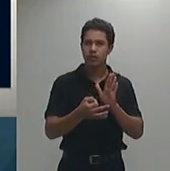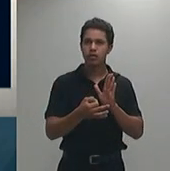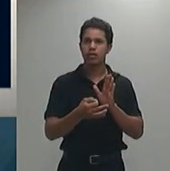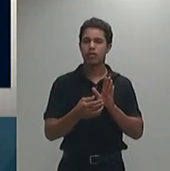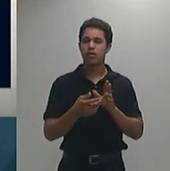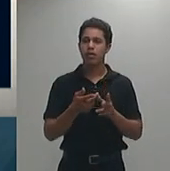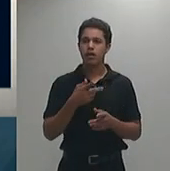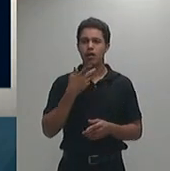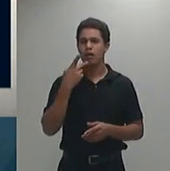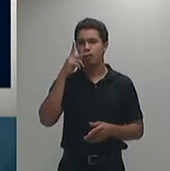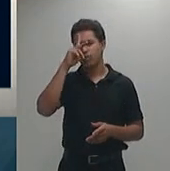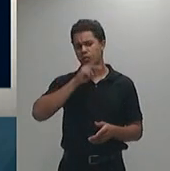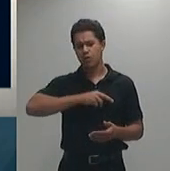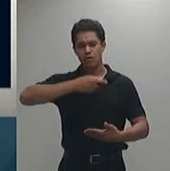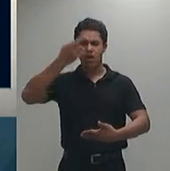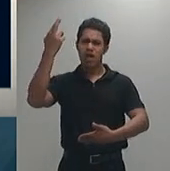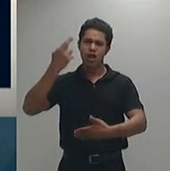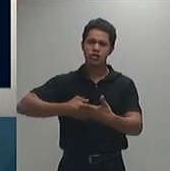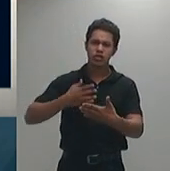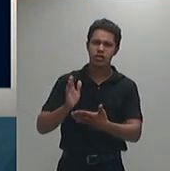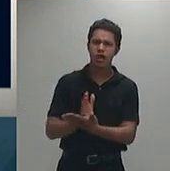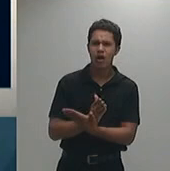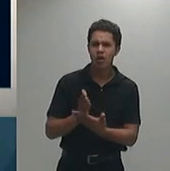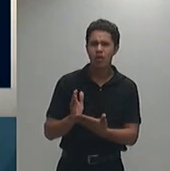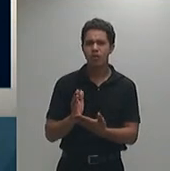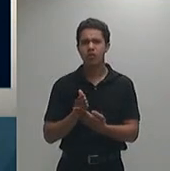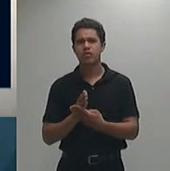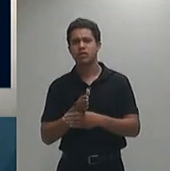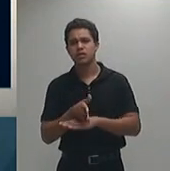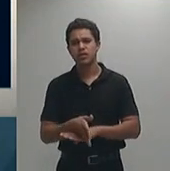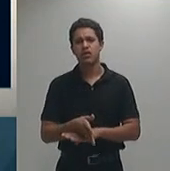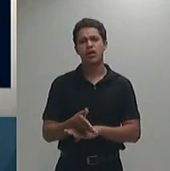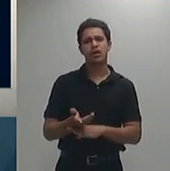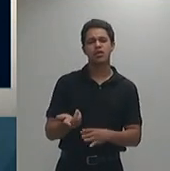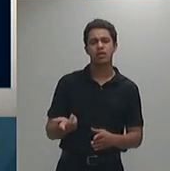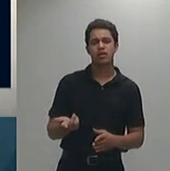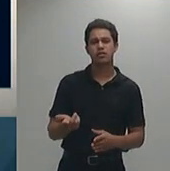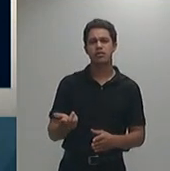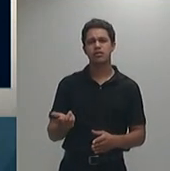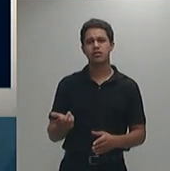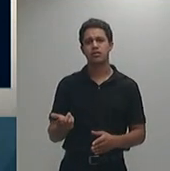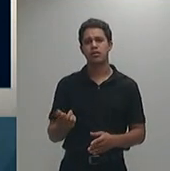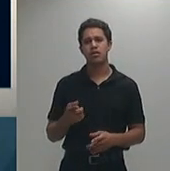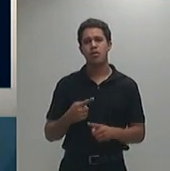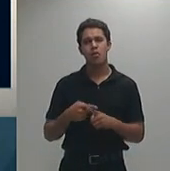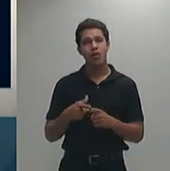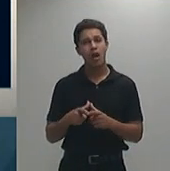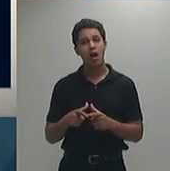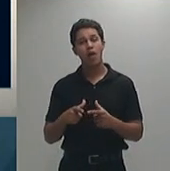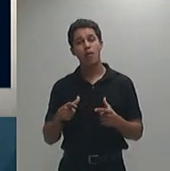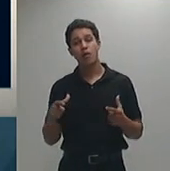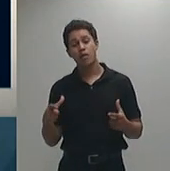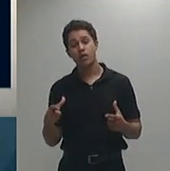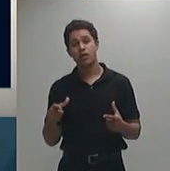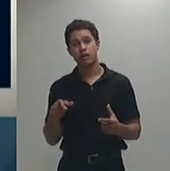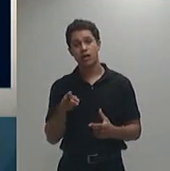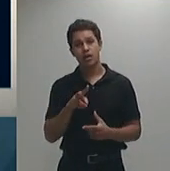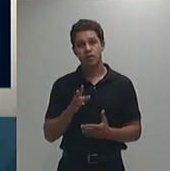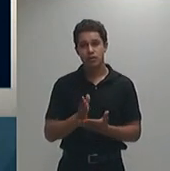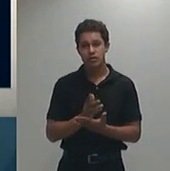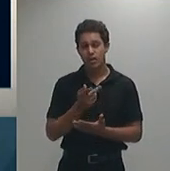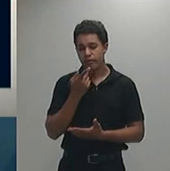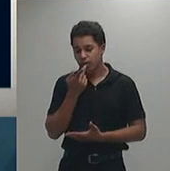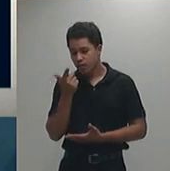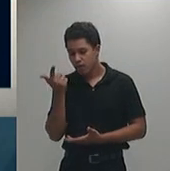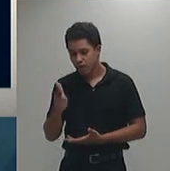rejeitando alguns ingressos já mim amigos cure porque na maioria das vezes era uma repetição